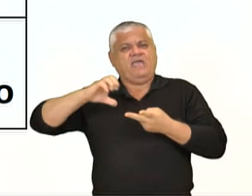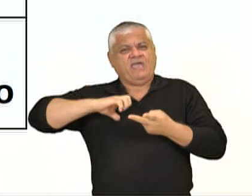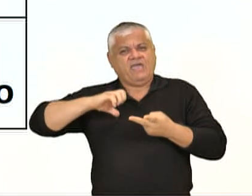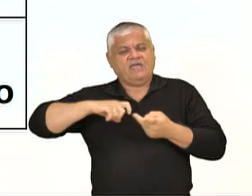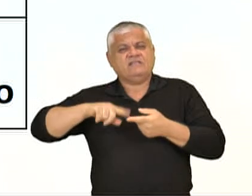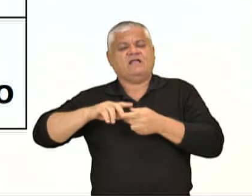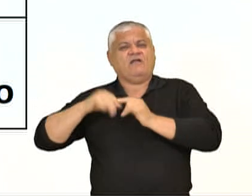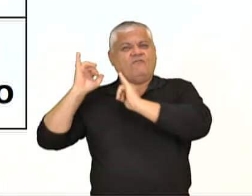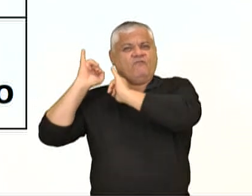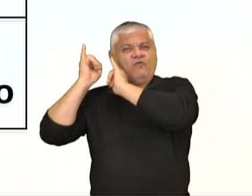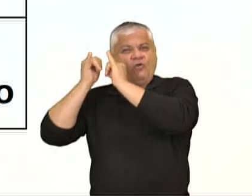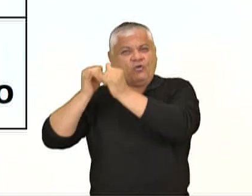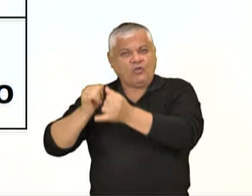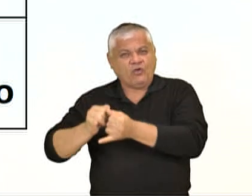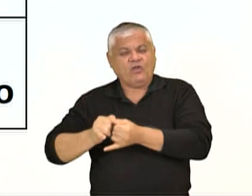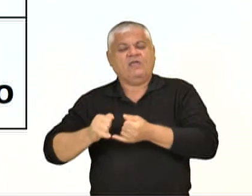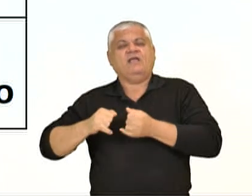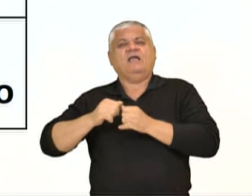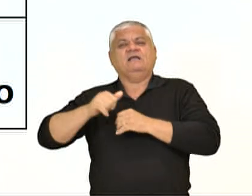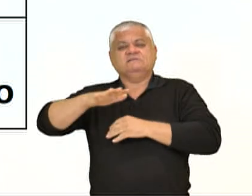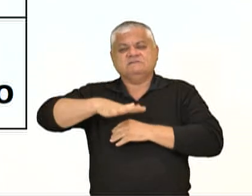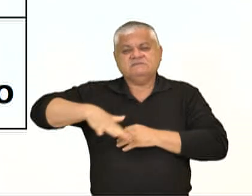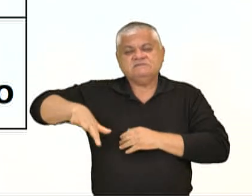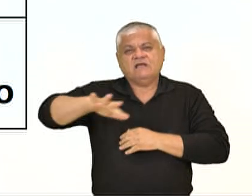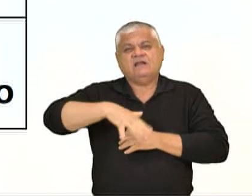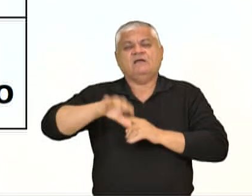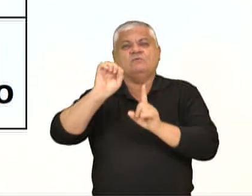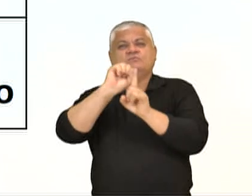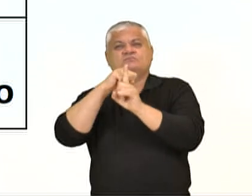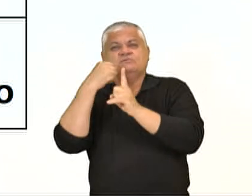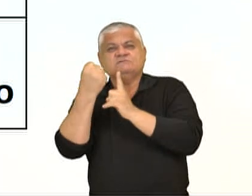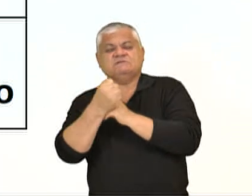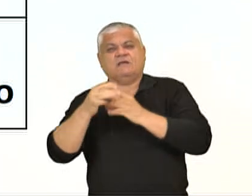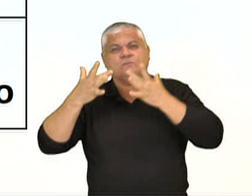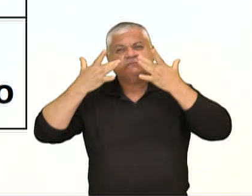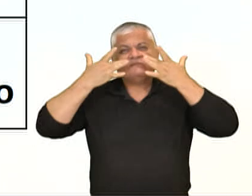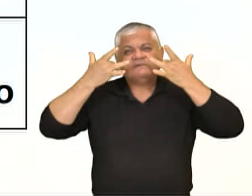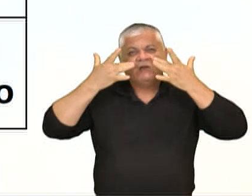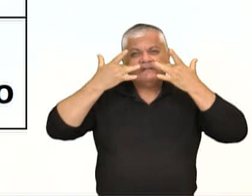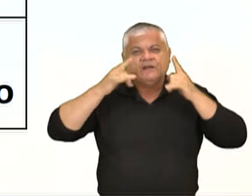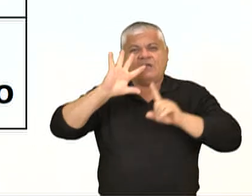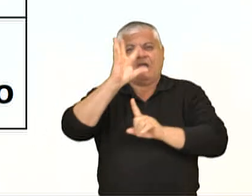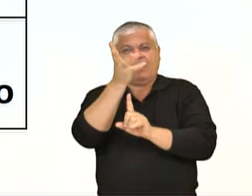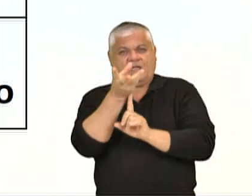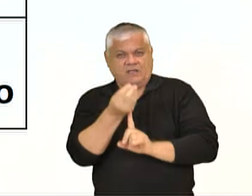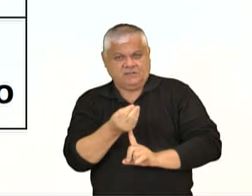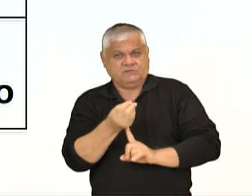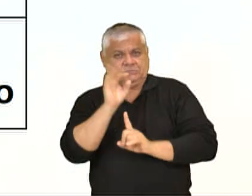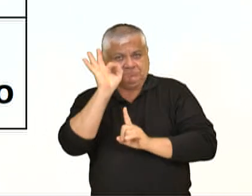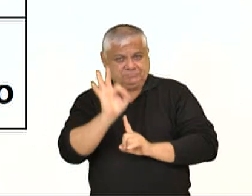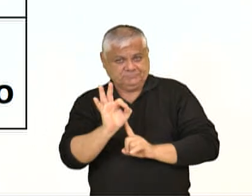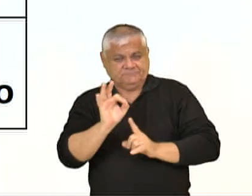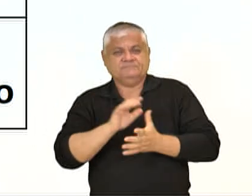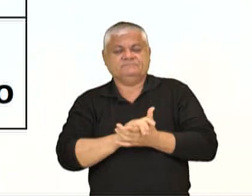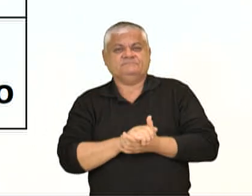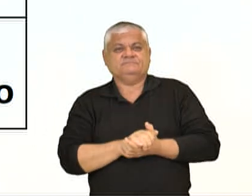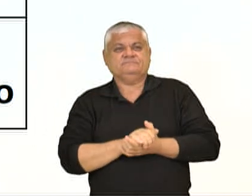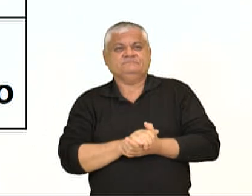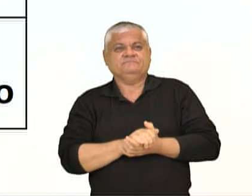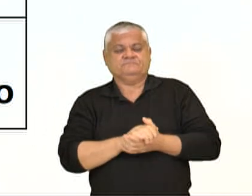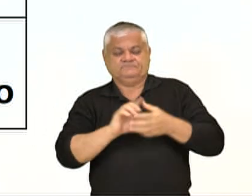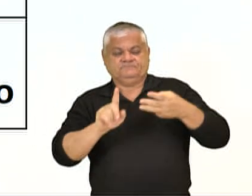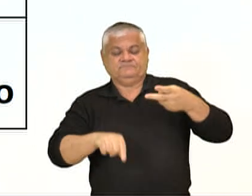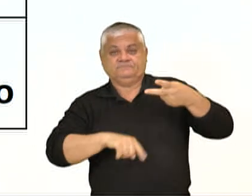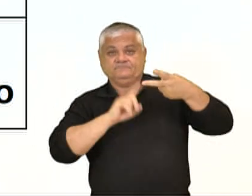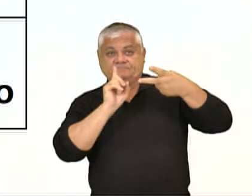de salão ou sociais e teatrais ou artísticas. Então, essa era uma definição que tinha em 2010. Aí,